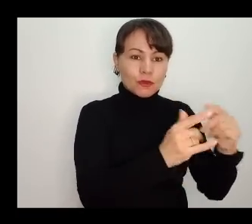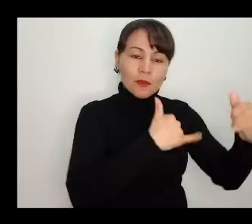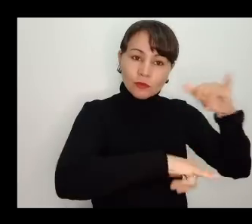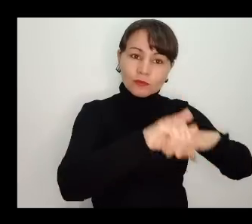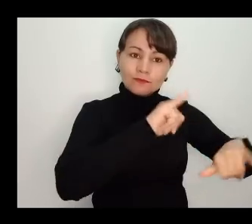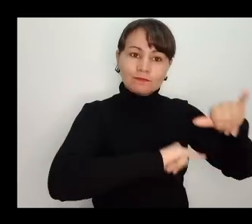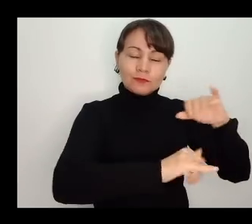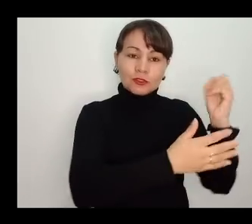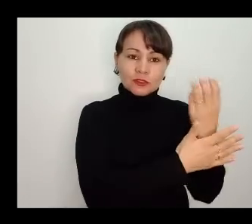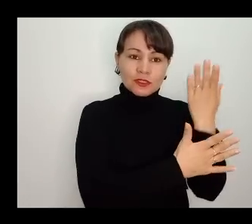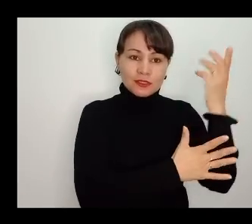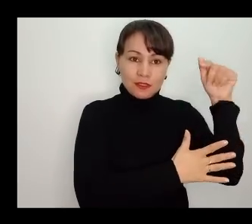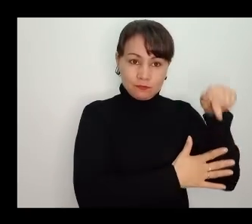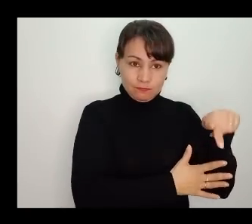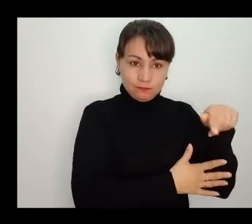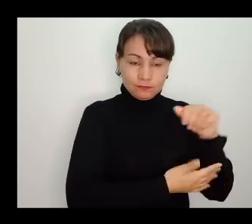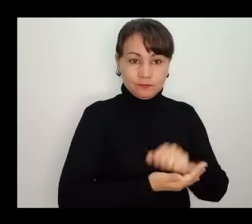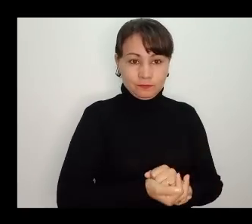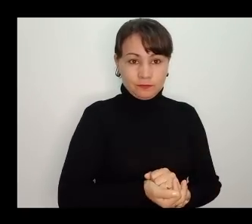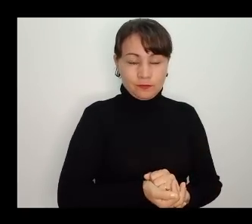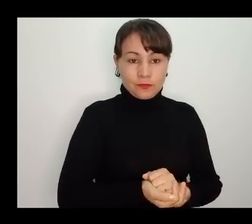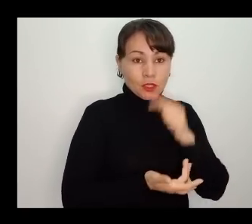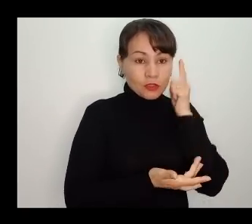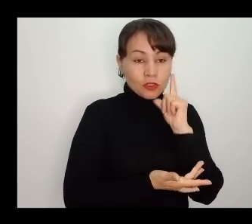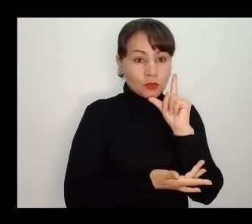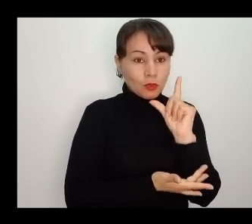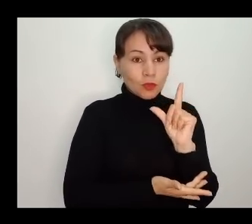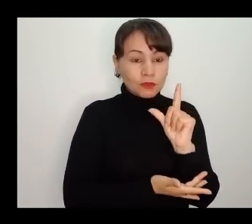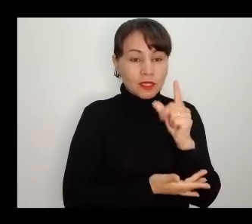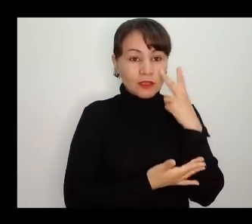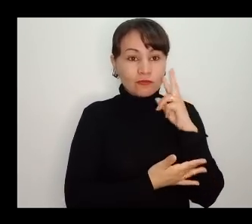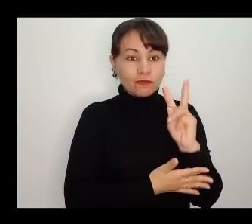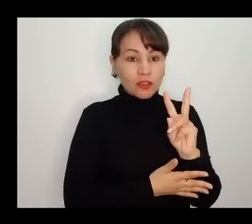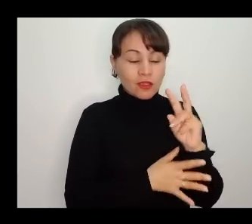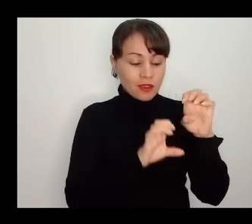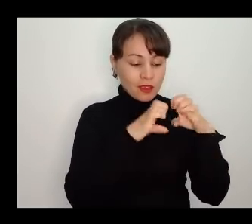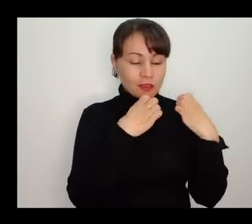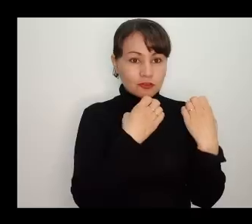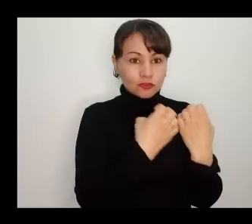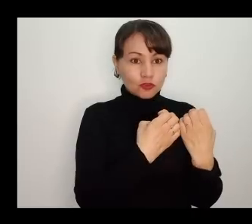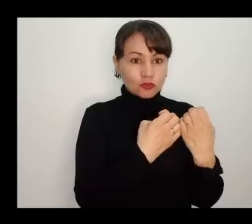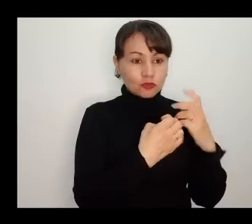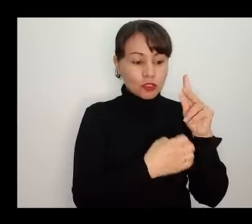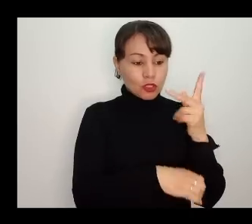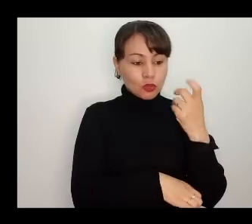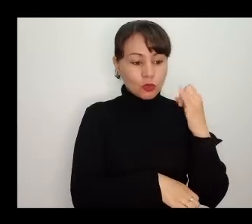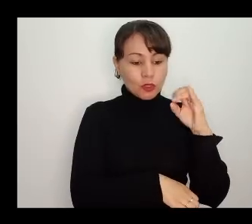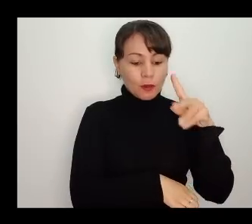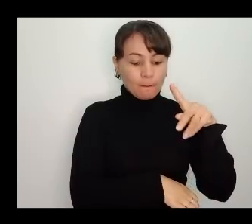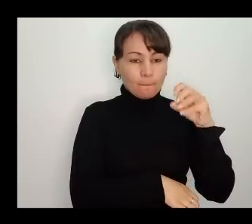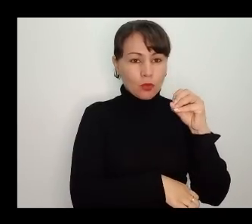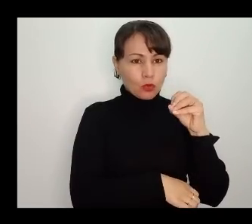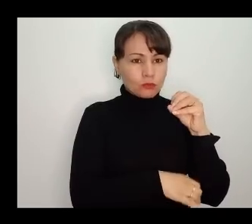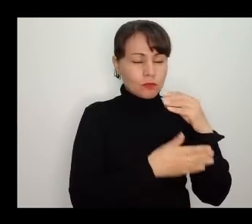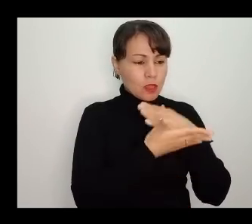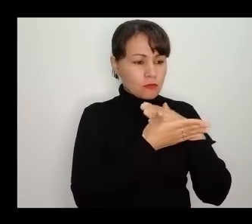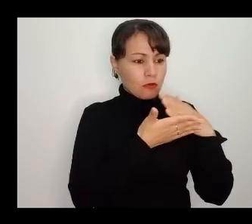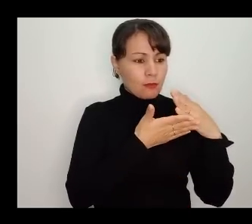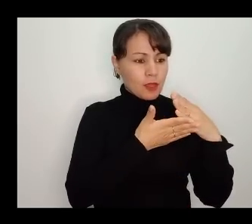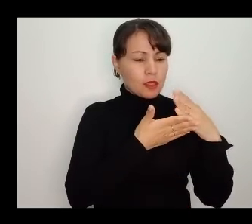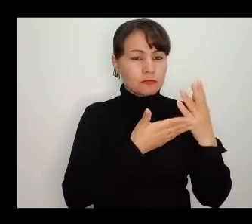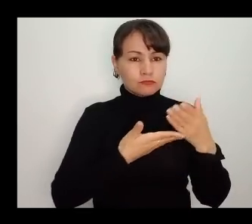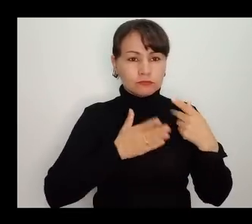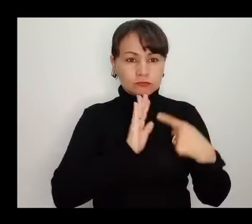processamento bioquímico que acontece ali. Então, aqui a gente consegue ver a estrutura do hipocampo, bem na pontinha